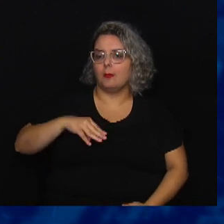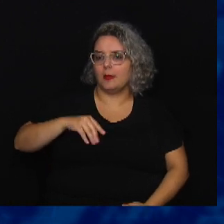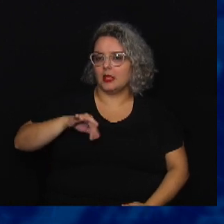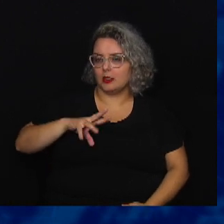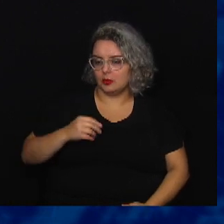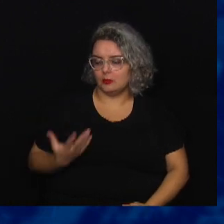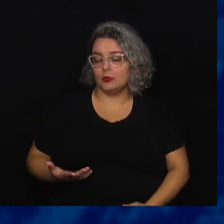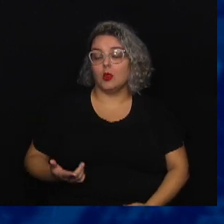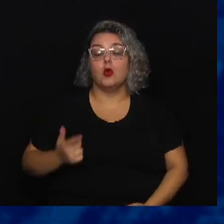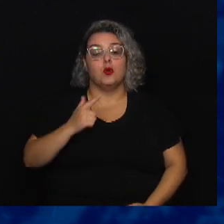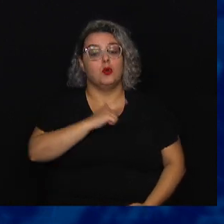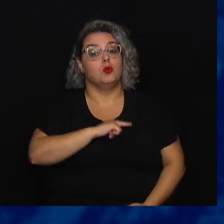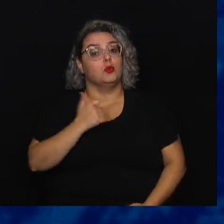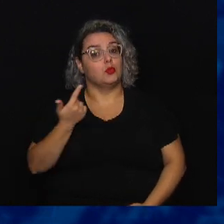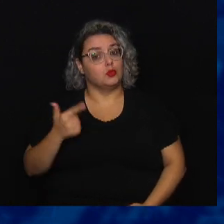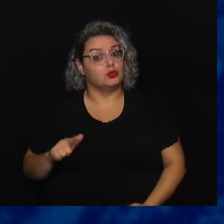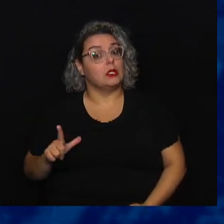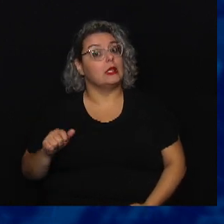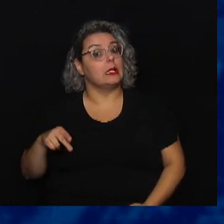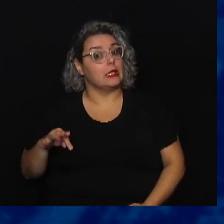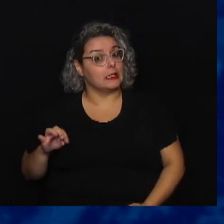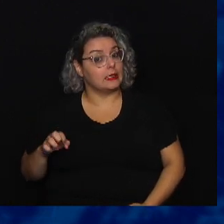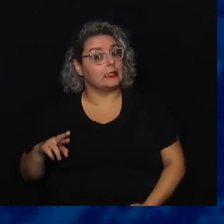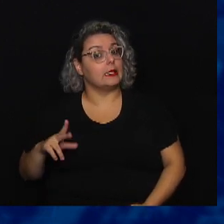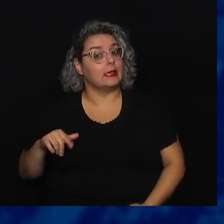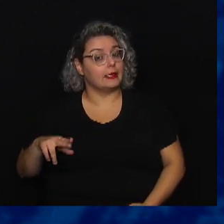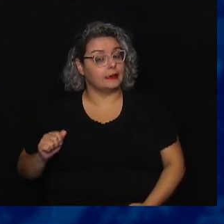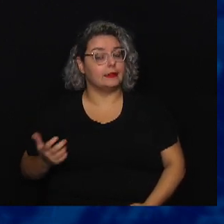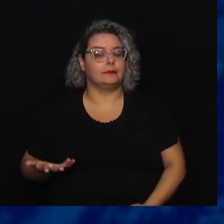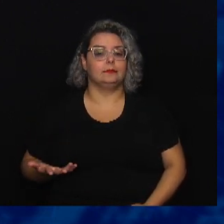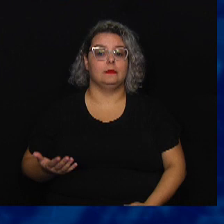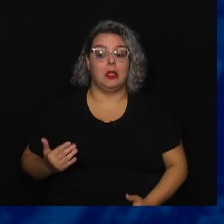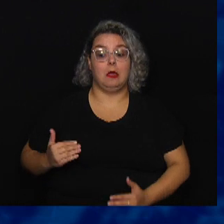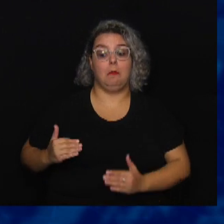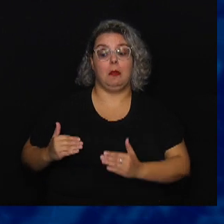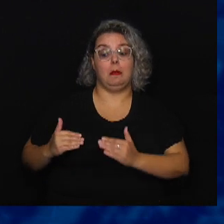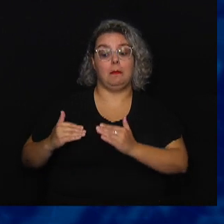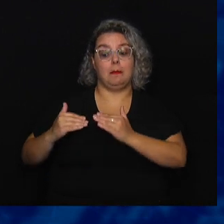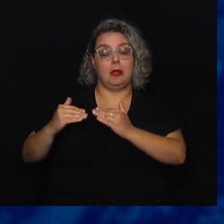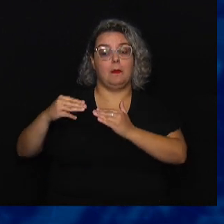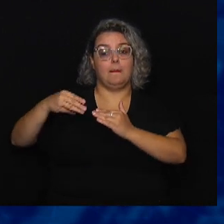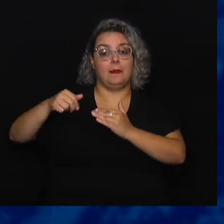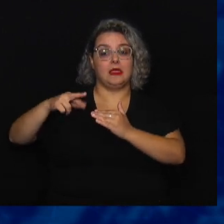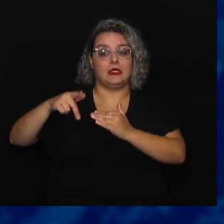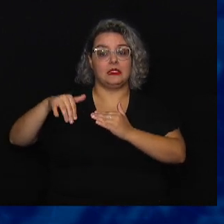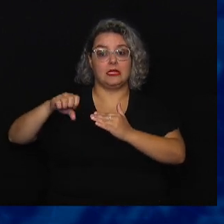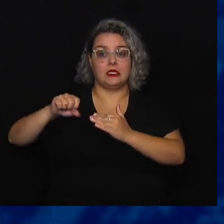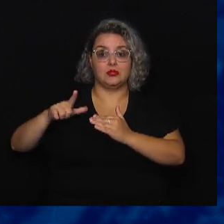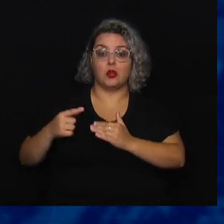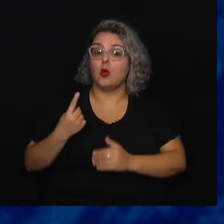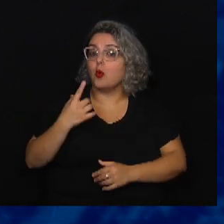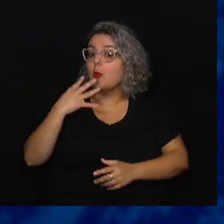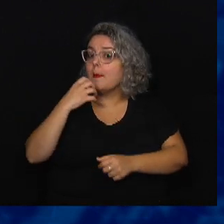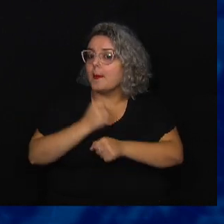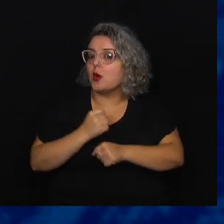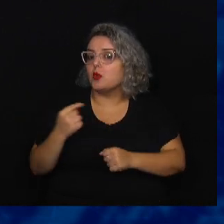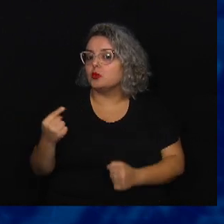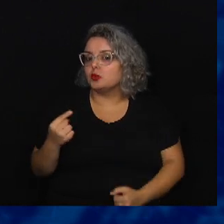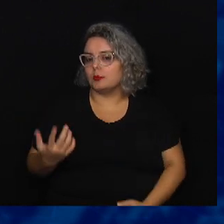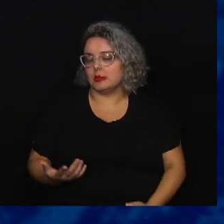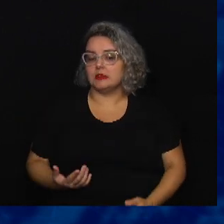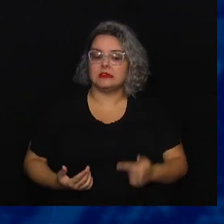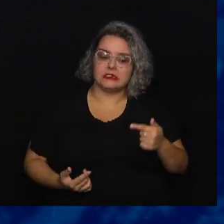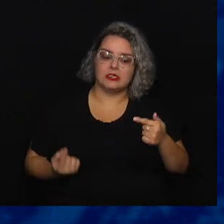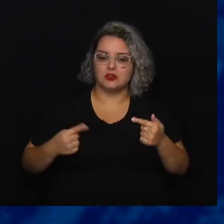segue na lanterna do grupo B, mas se aproximou do Mirassol, 1 ponto a menos, viu? 7-8. O